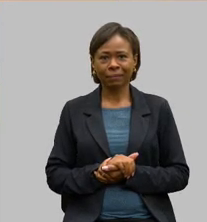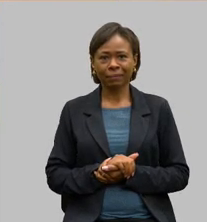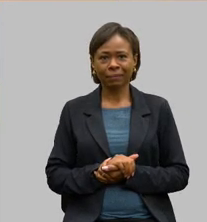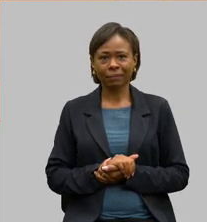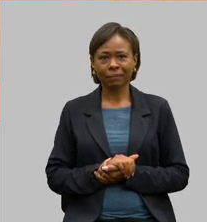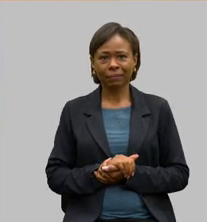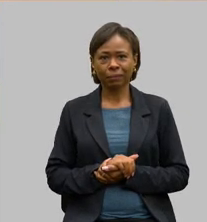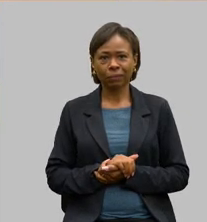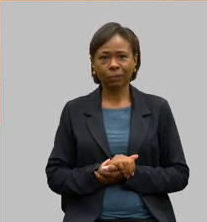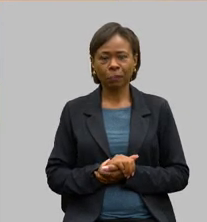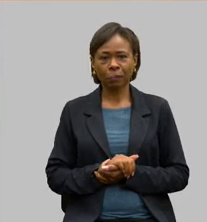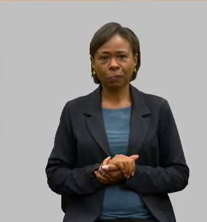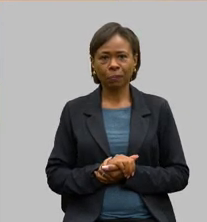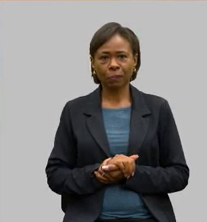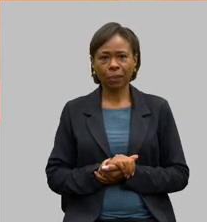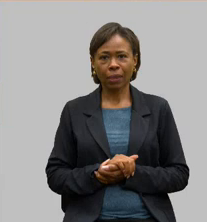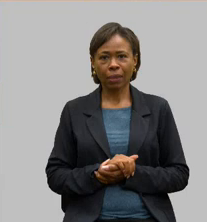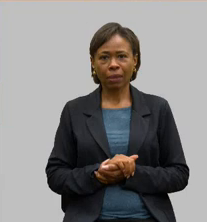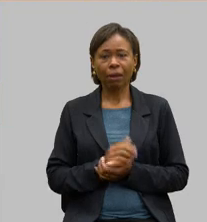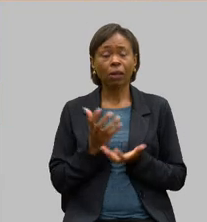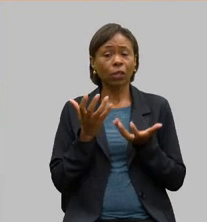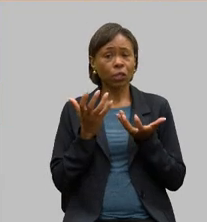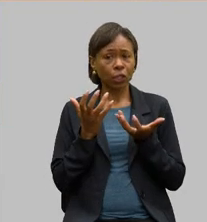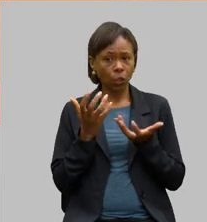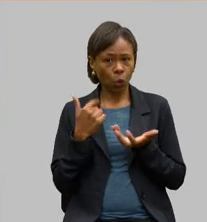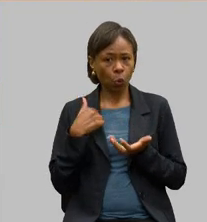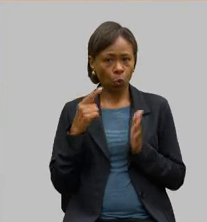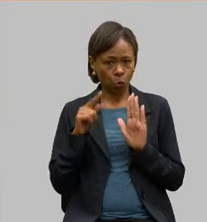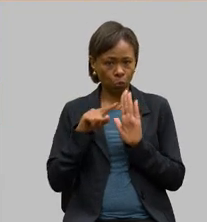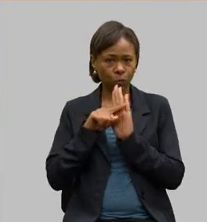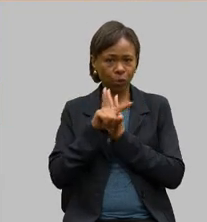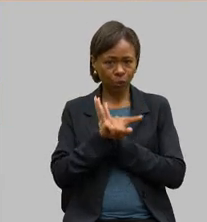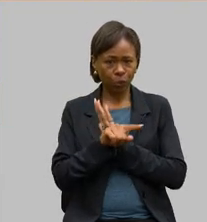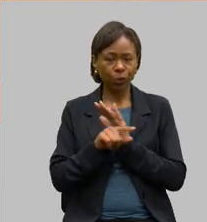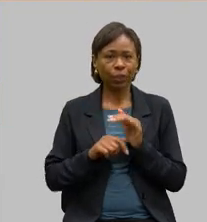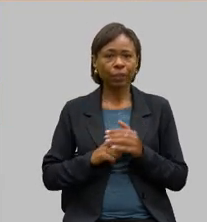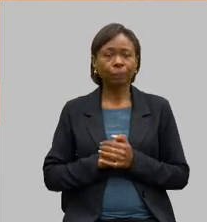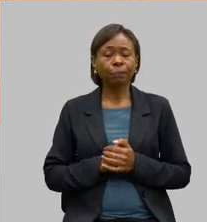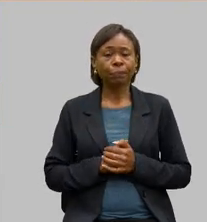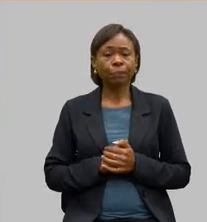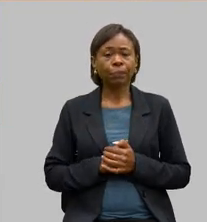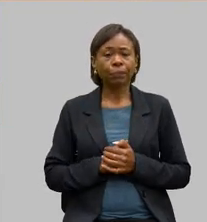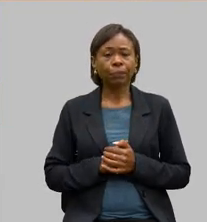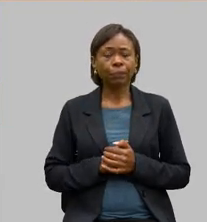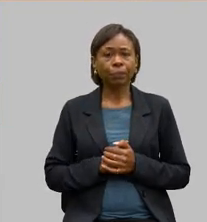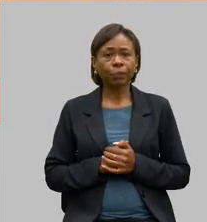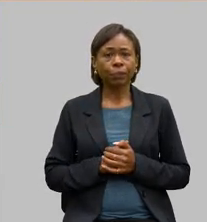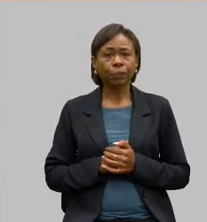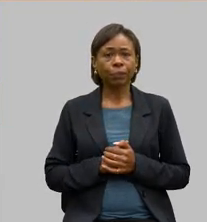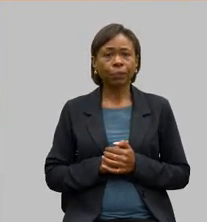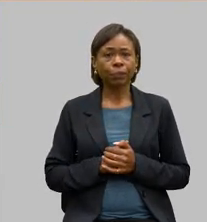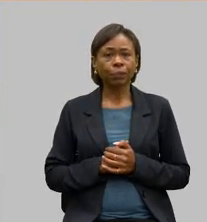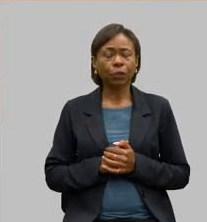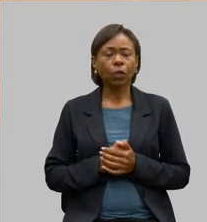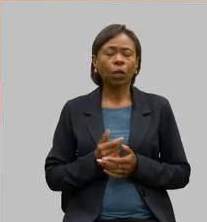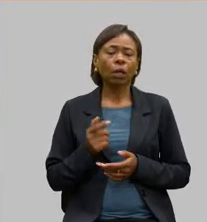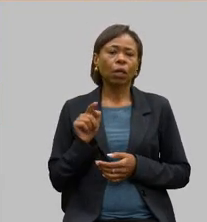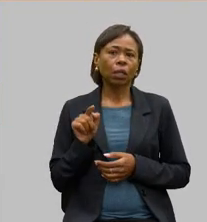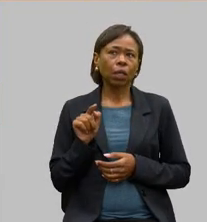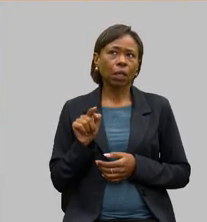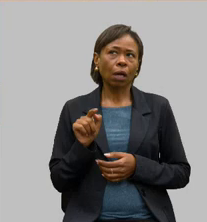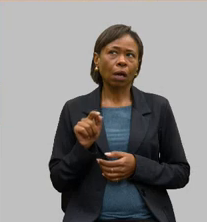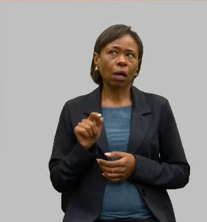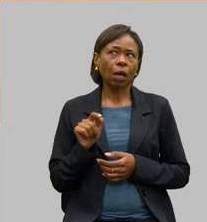Professor bom eu só queria fazer uma pergunta ao Leonas Leon gostaria de fazer uma pergunta diante aumento do Flux